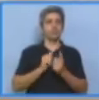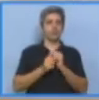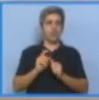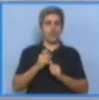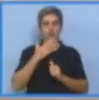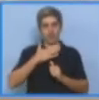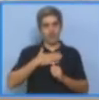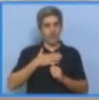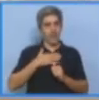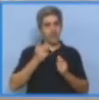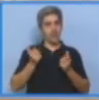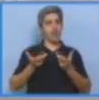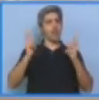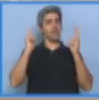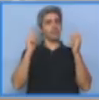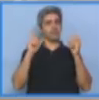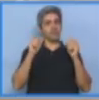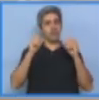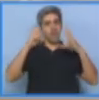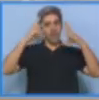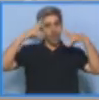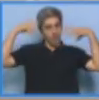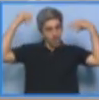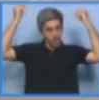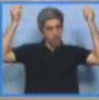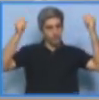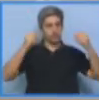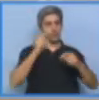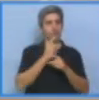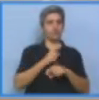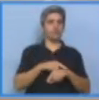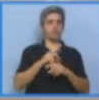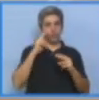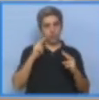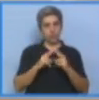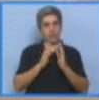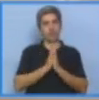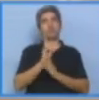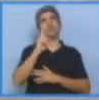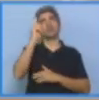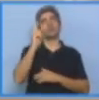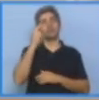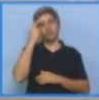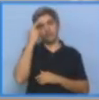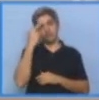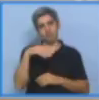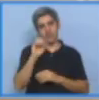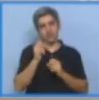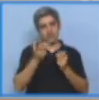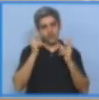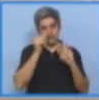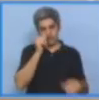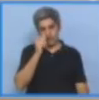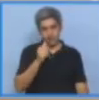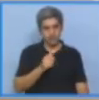que nos leva a libertar também a alma e ao mesmo tempo esse encontro com o próprio Deus, ter uma mente mais liberta,